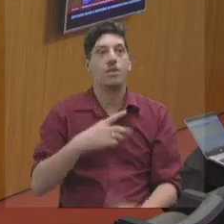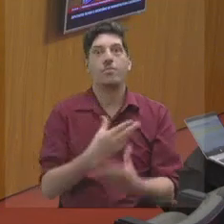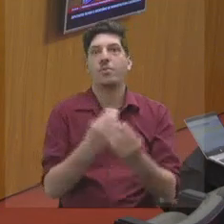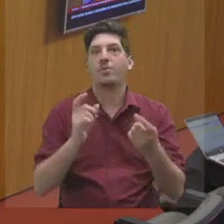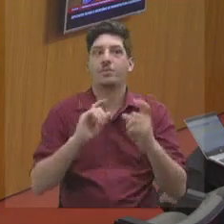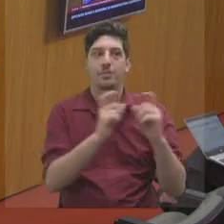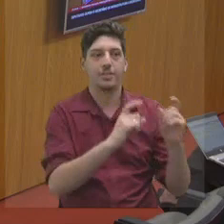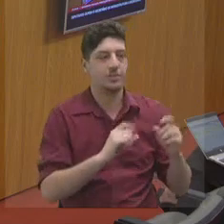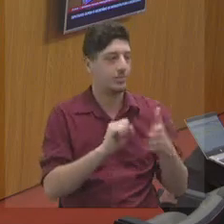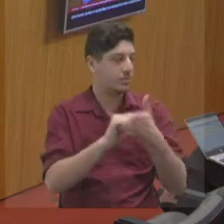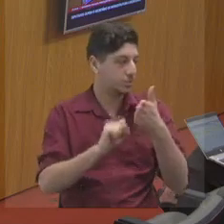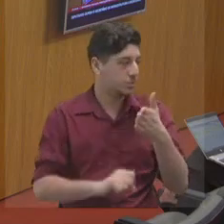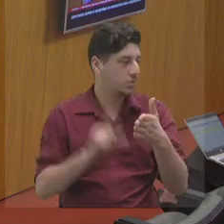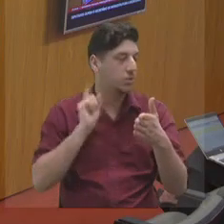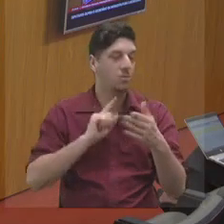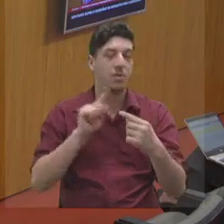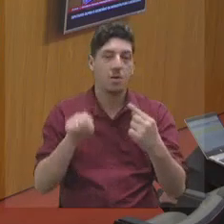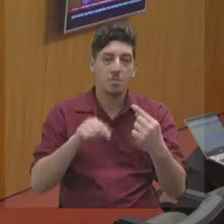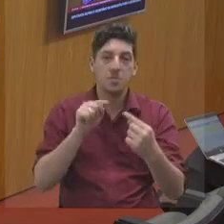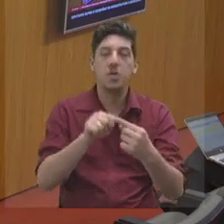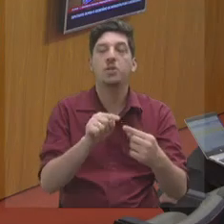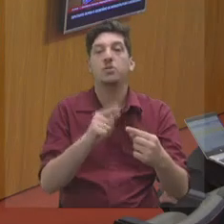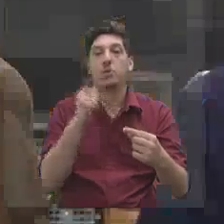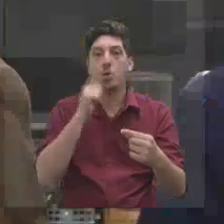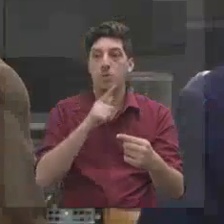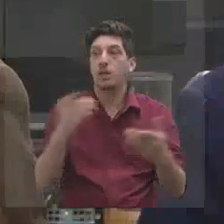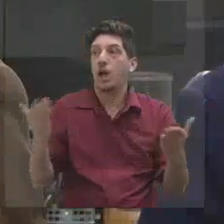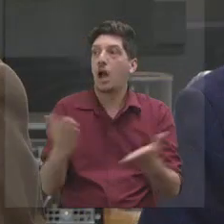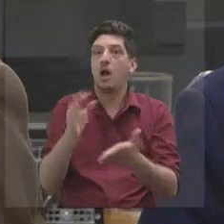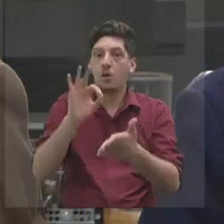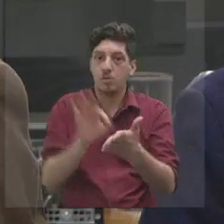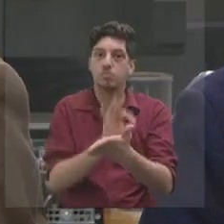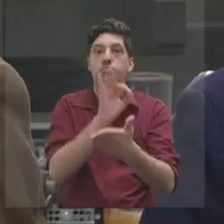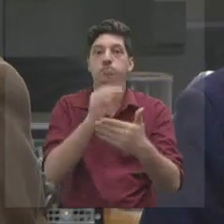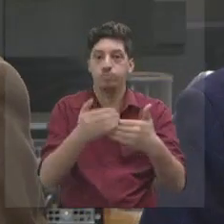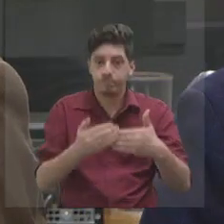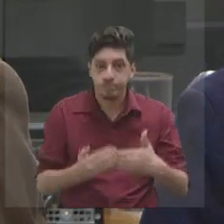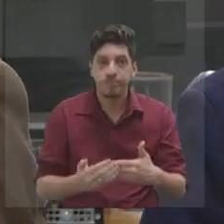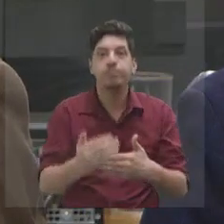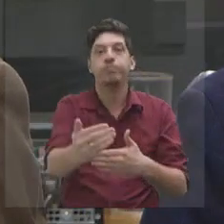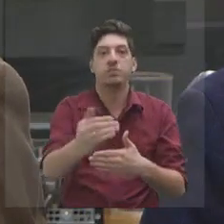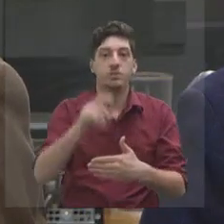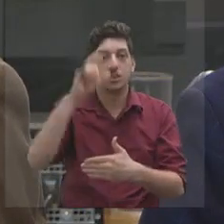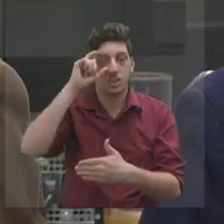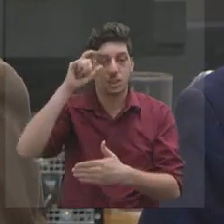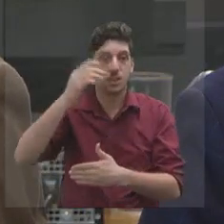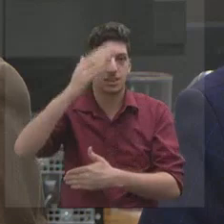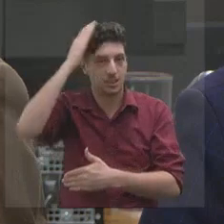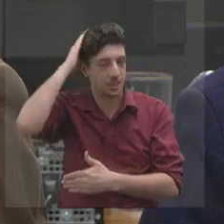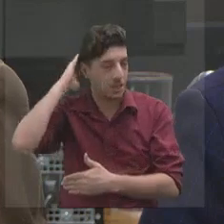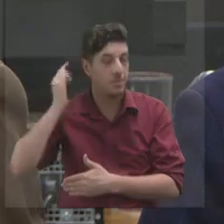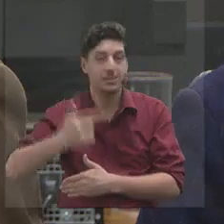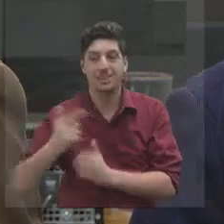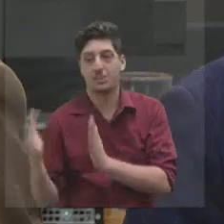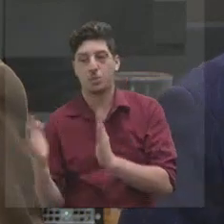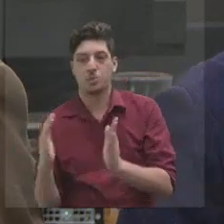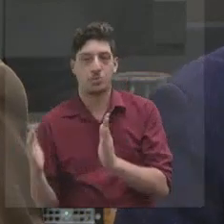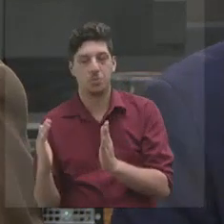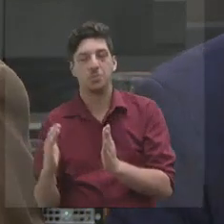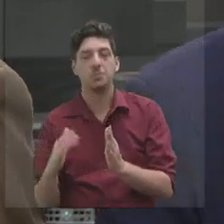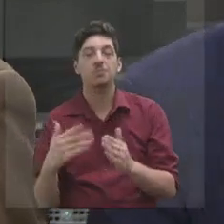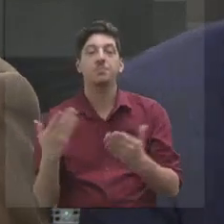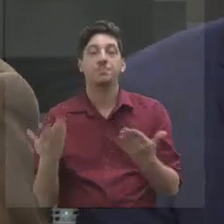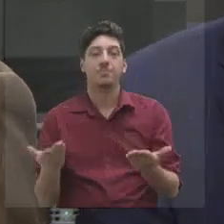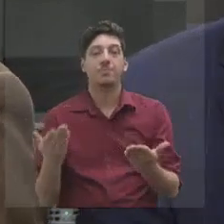processo que veio esse efetivar agora nesse segundo Mandato do governador Romeu Zema eu não